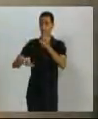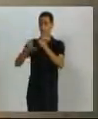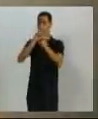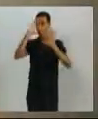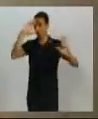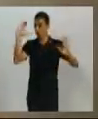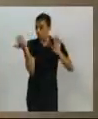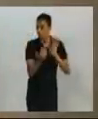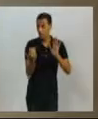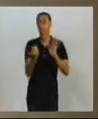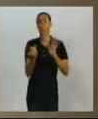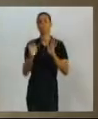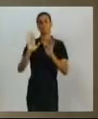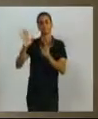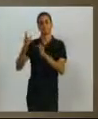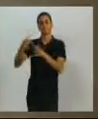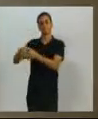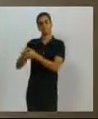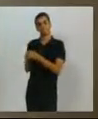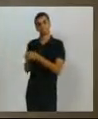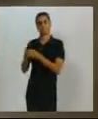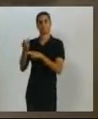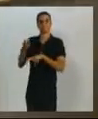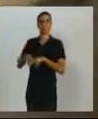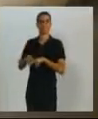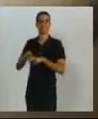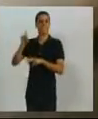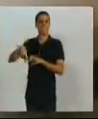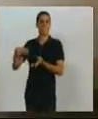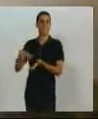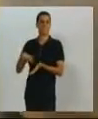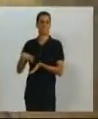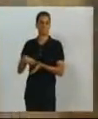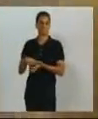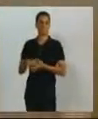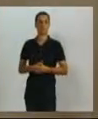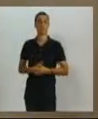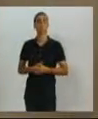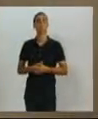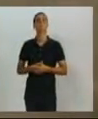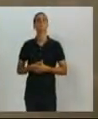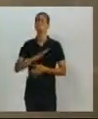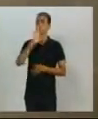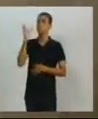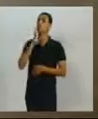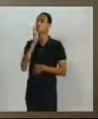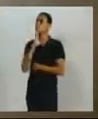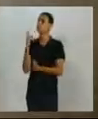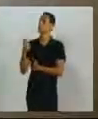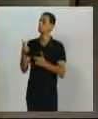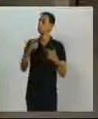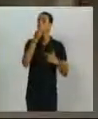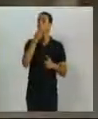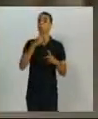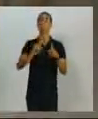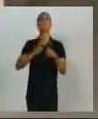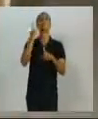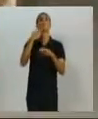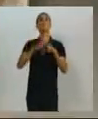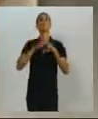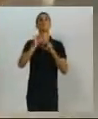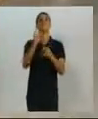sua restrição de liberdade, a sua pena. E todos esses espaços me deixaram muito feliz, primeiro pela segurança, que acho que foi